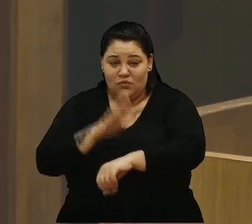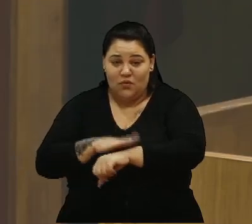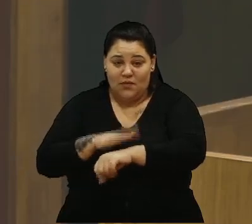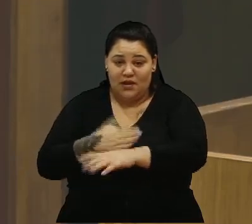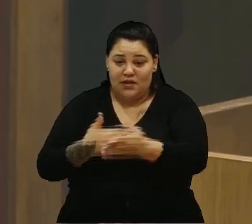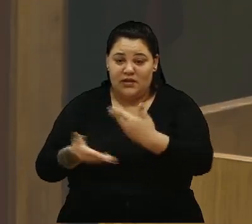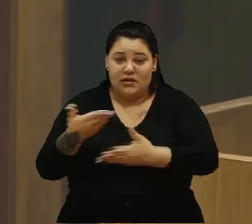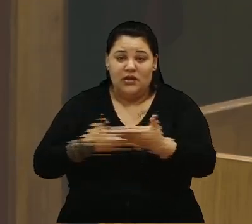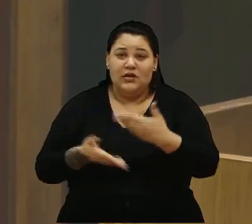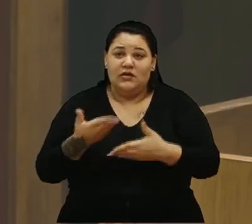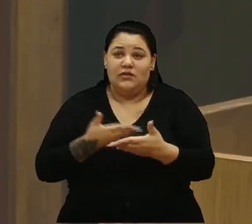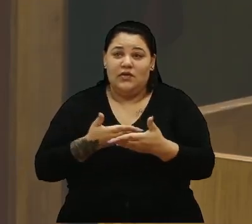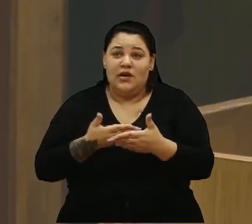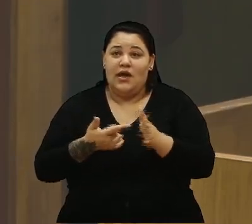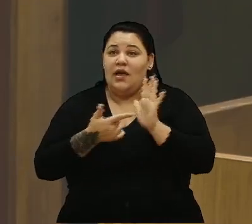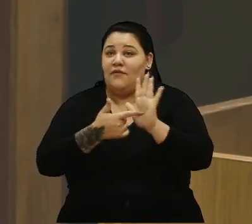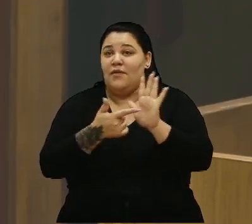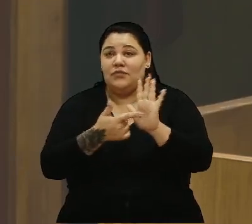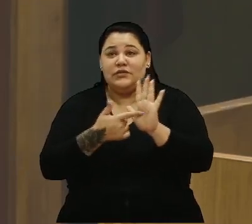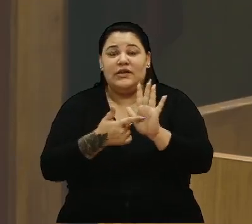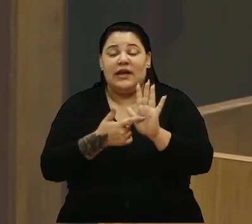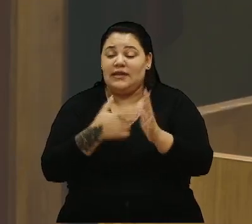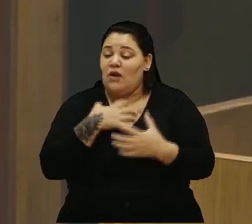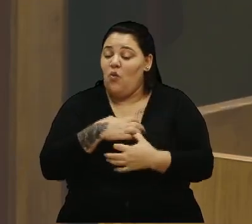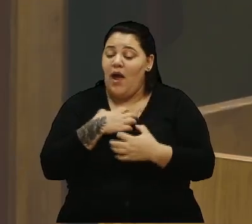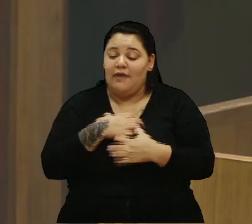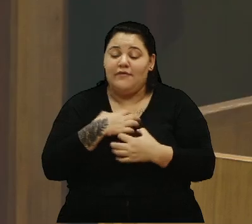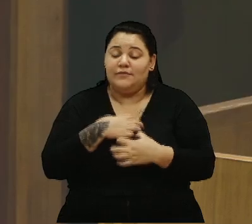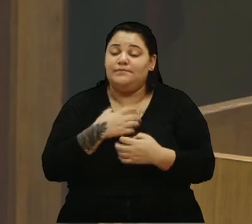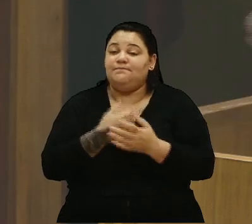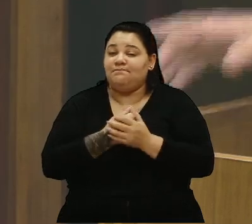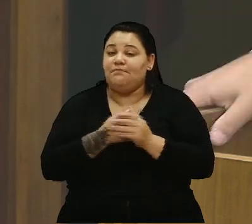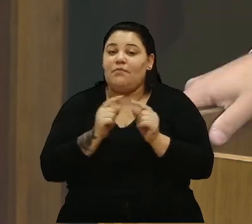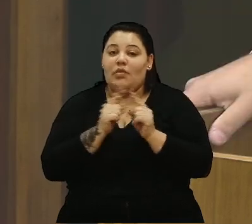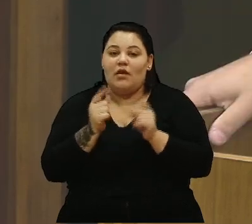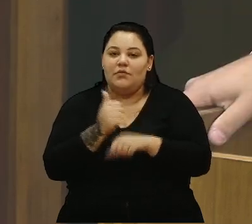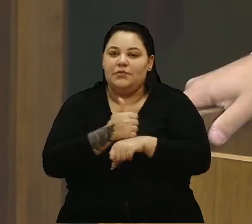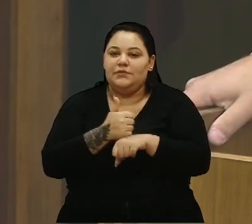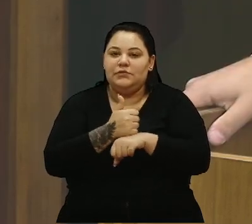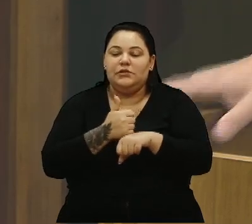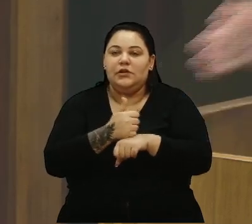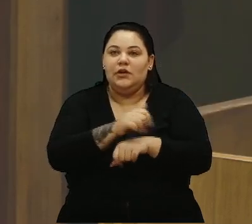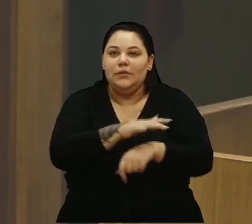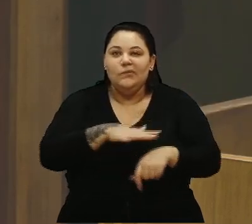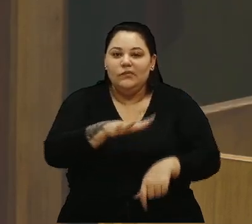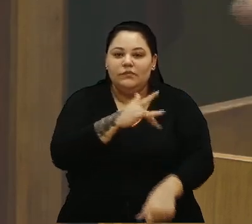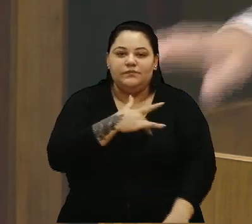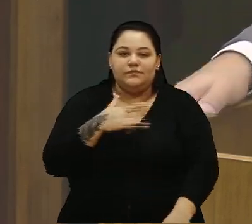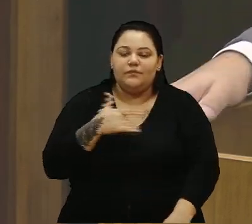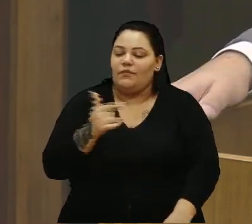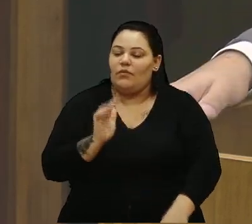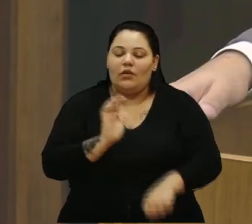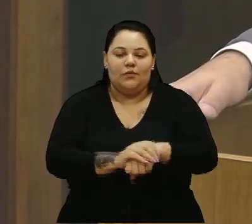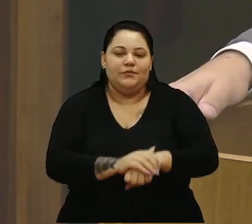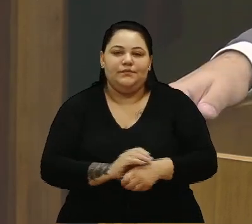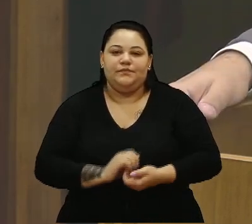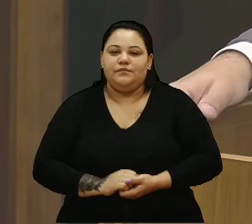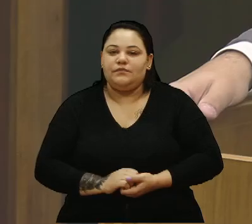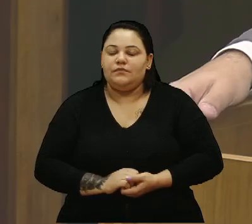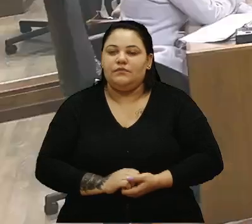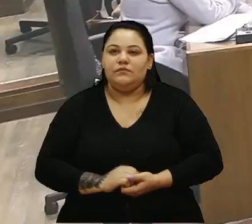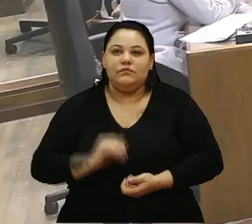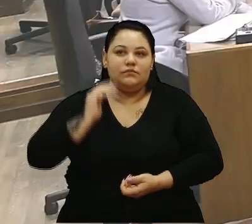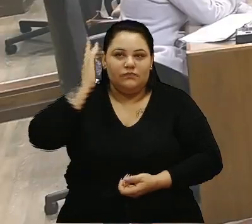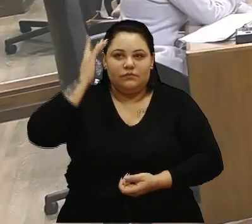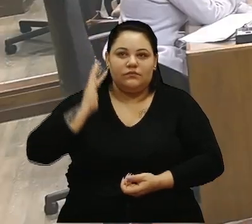atendida, ela vai expressar o seu descontentamento, a sua raiva, né? Mas, enfim, os profissionais ali, aguerridos, trabalhando. Essa é a parte, vereadora Daiane